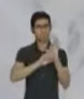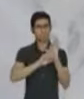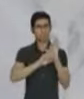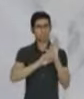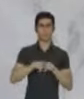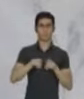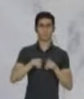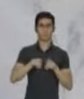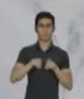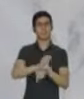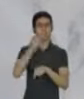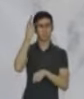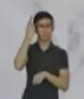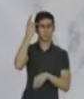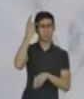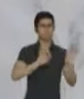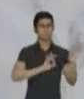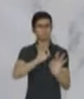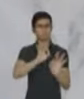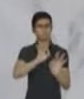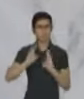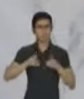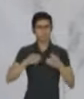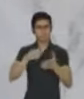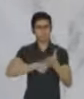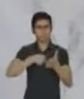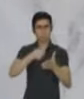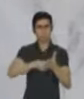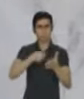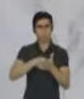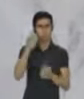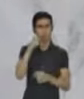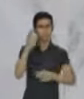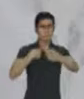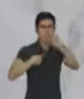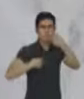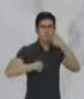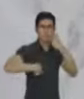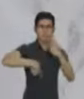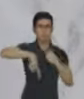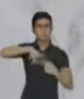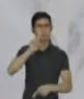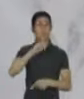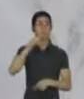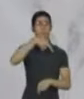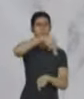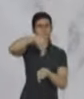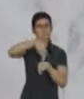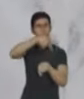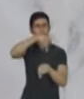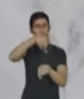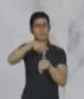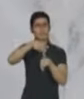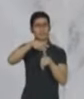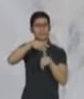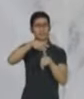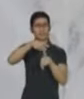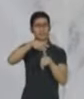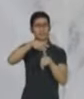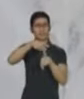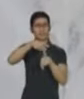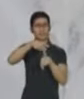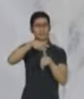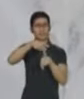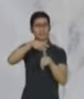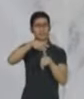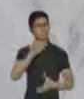no estado de são paulo no país para que a gente possa virar o jogo de fato construir uma nação solidária e fraterna sofremos uma derrota por um partido